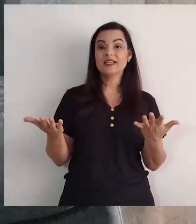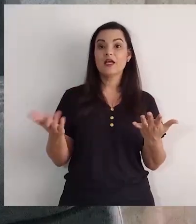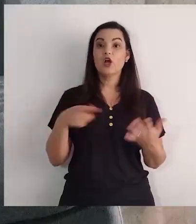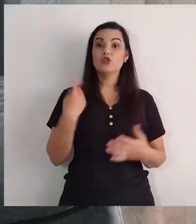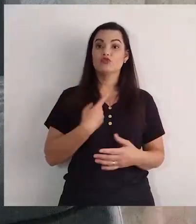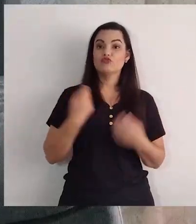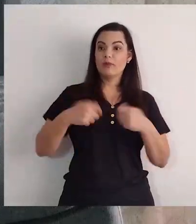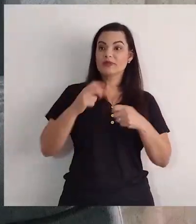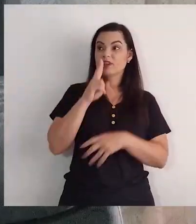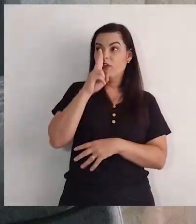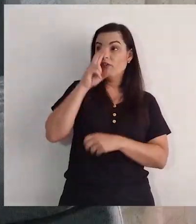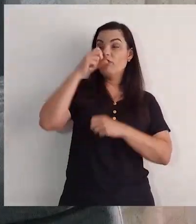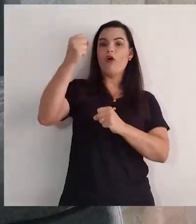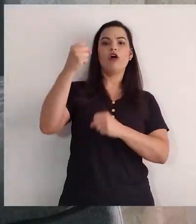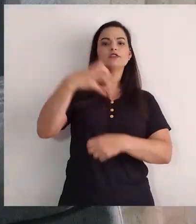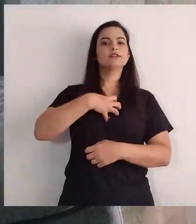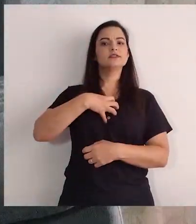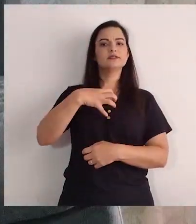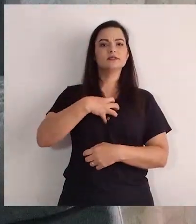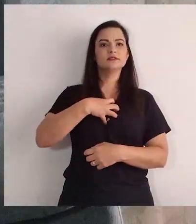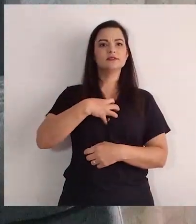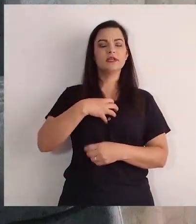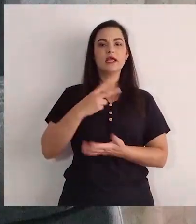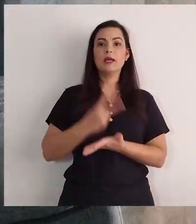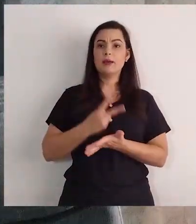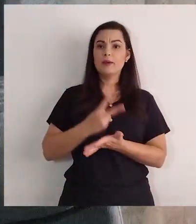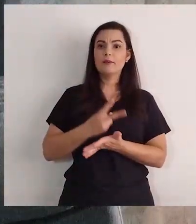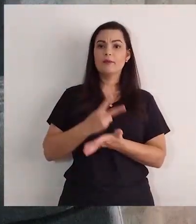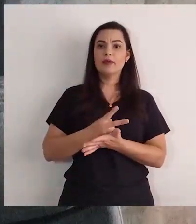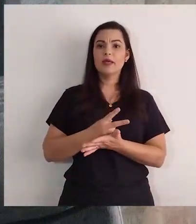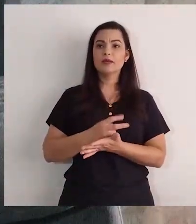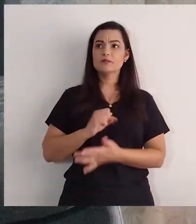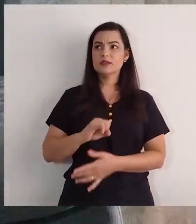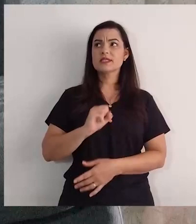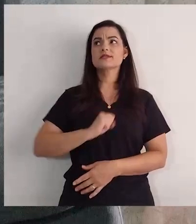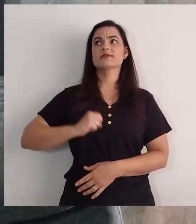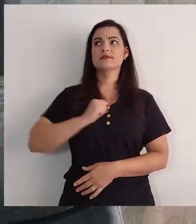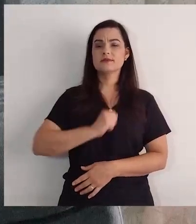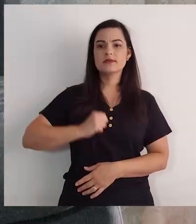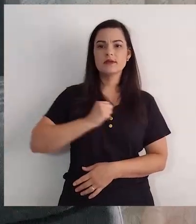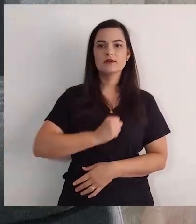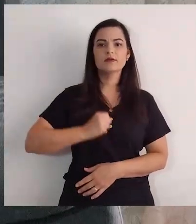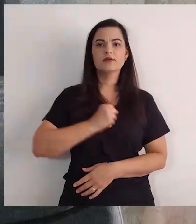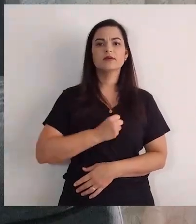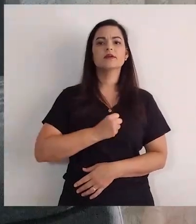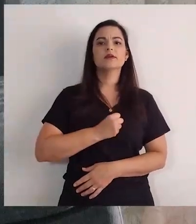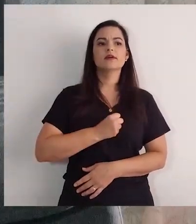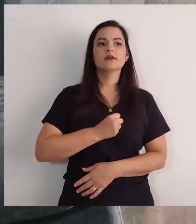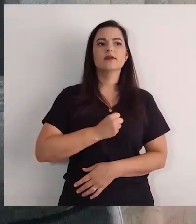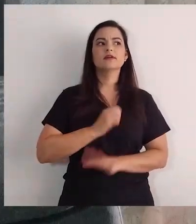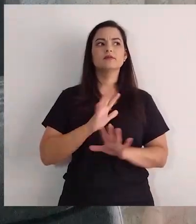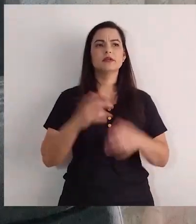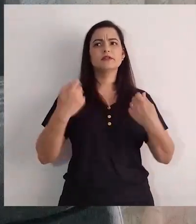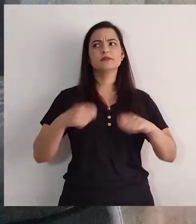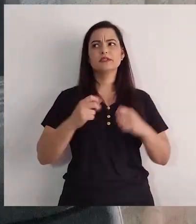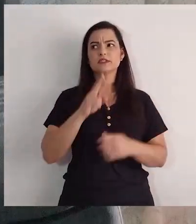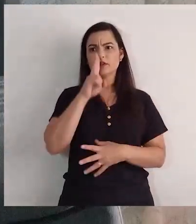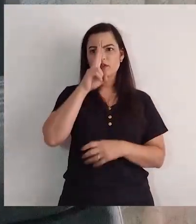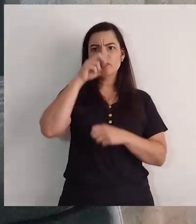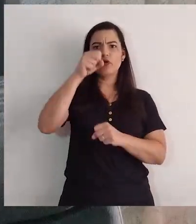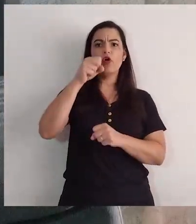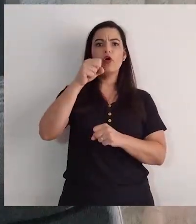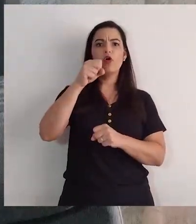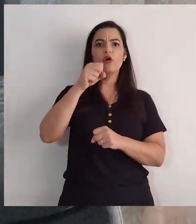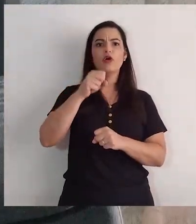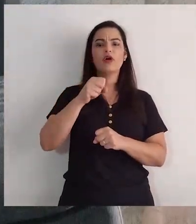tem que ser muito forte e mesmo tendo saudade das professoras, mas a gente tem que ser muito forte.